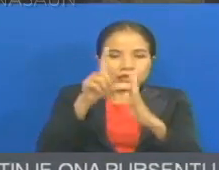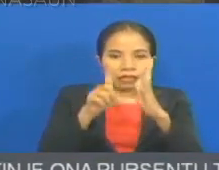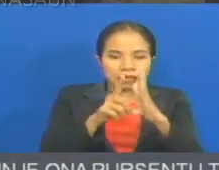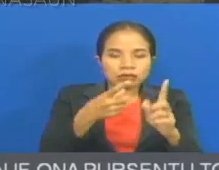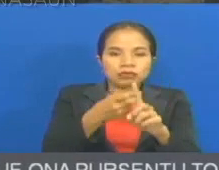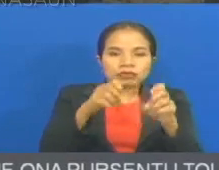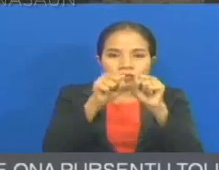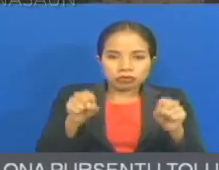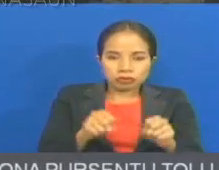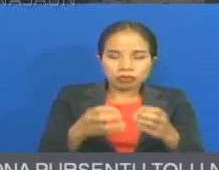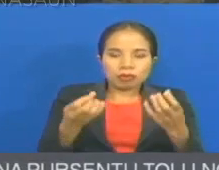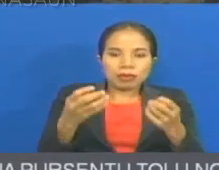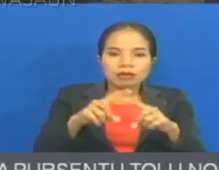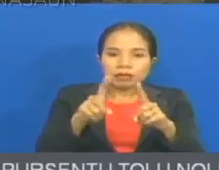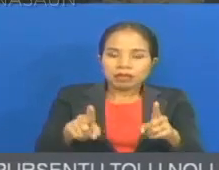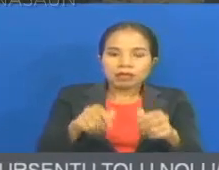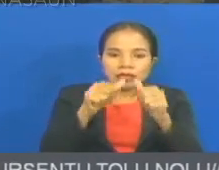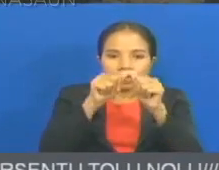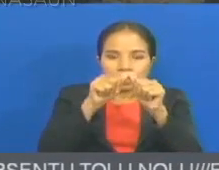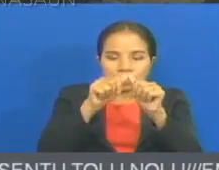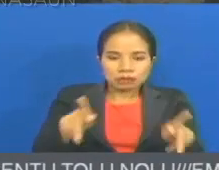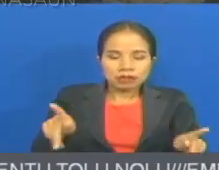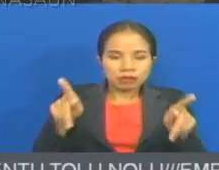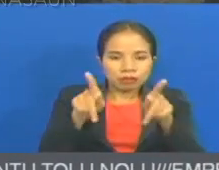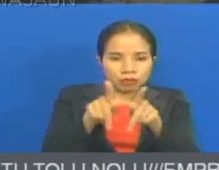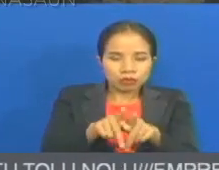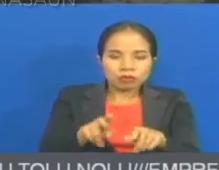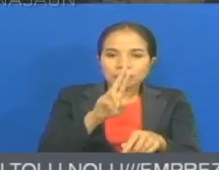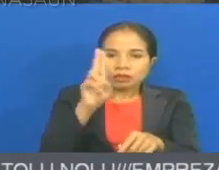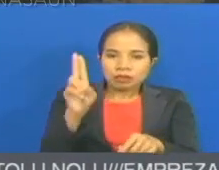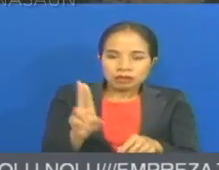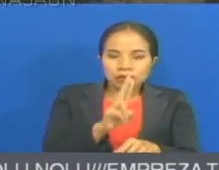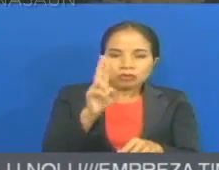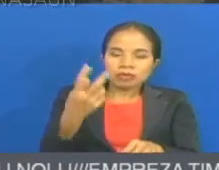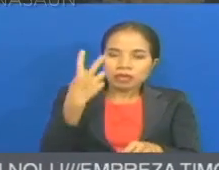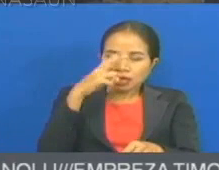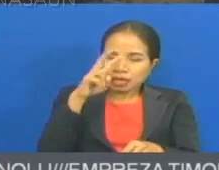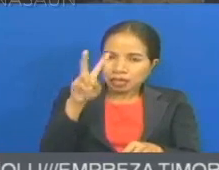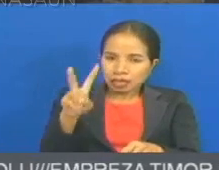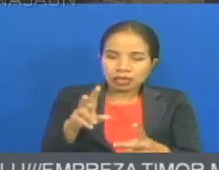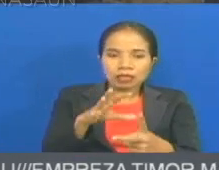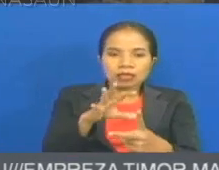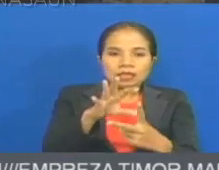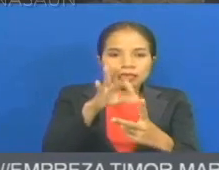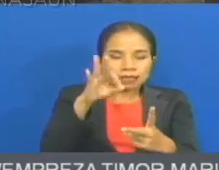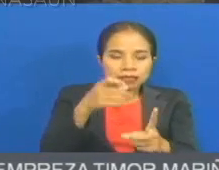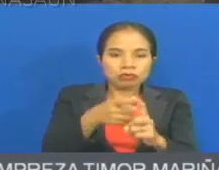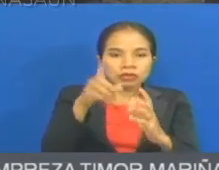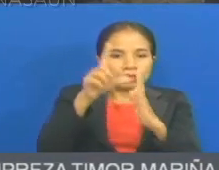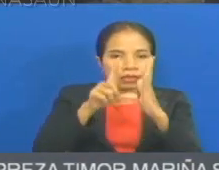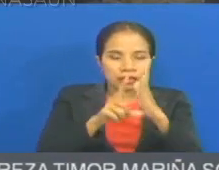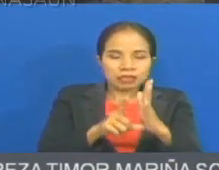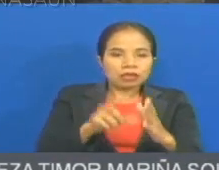Suco Barak, mas bem, ou seja, o Ministério Posto Macabele usa análise, ou seja, lista, né, para, no mínimo, o governo